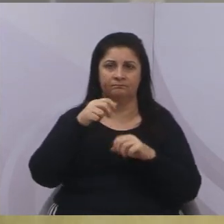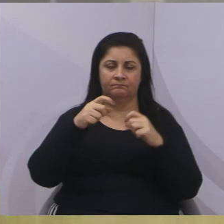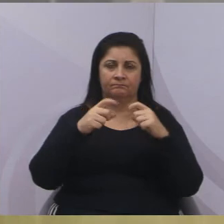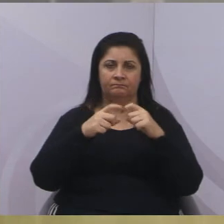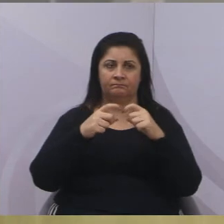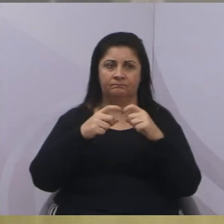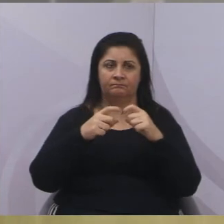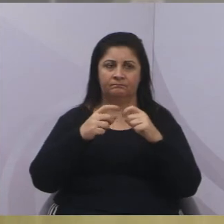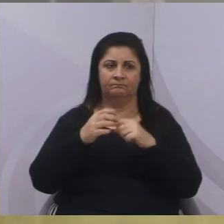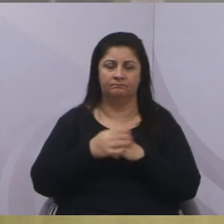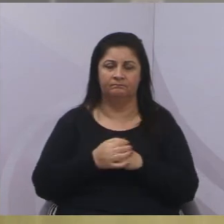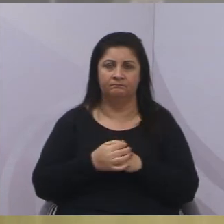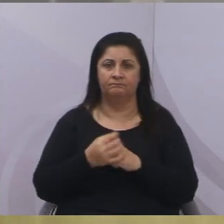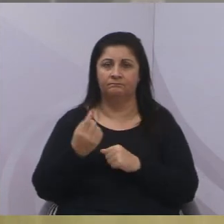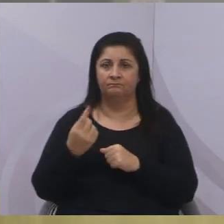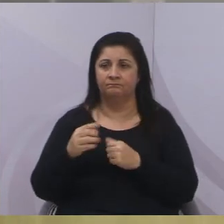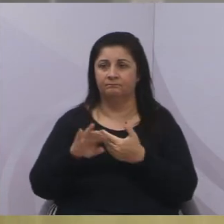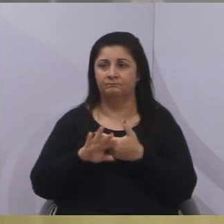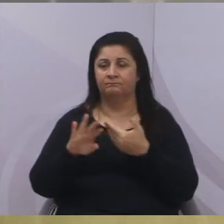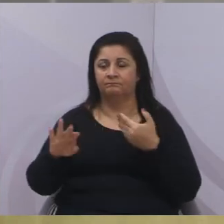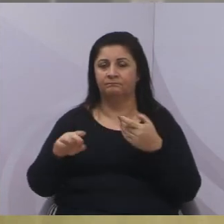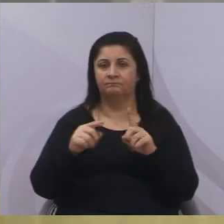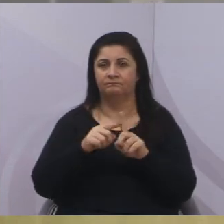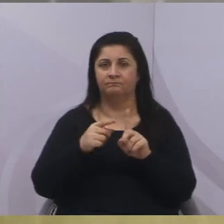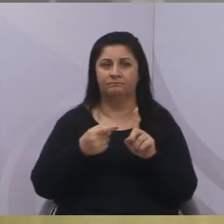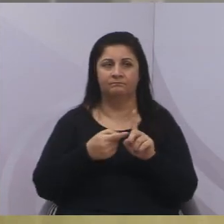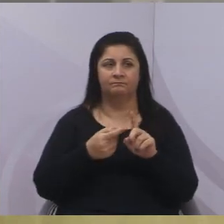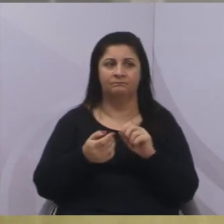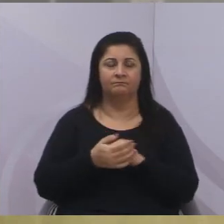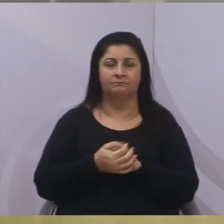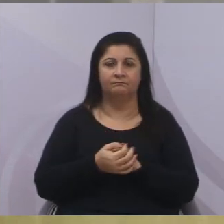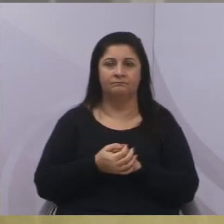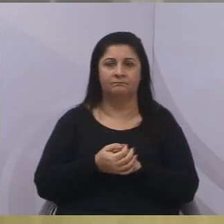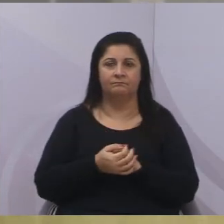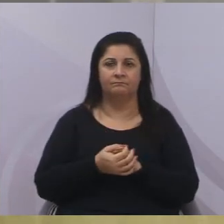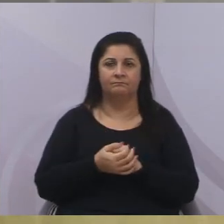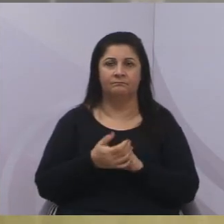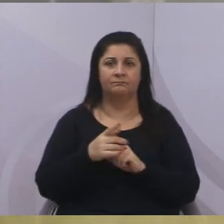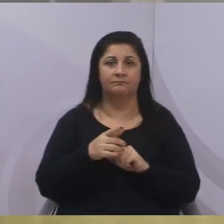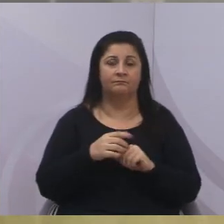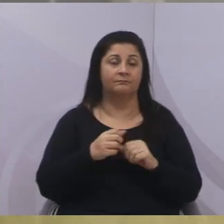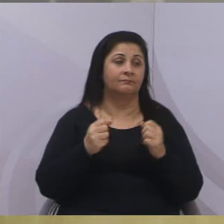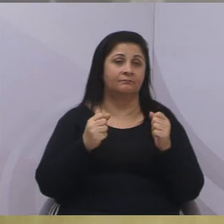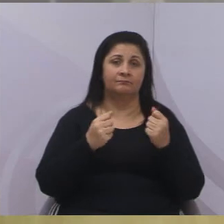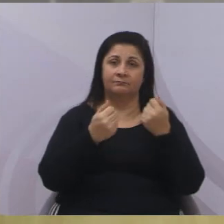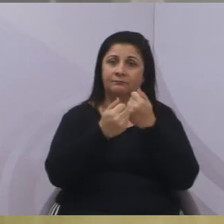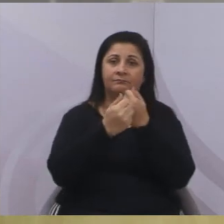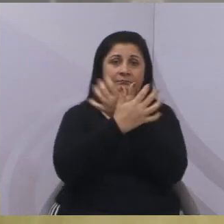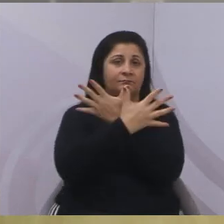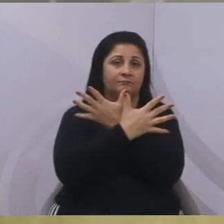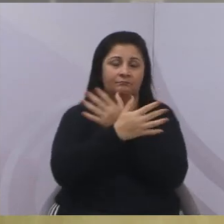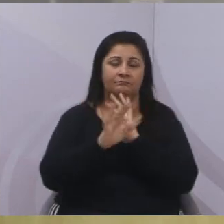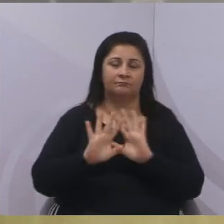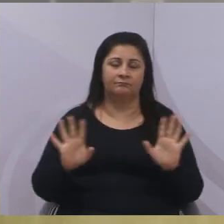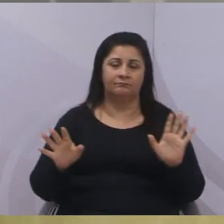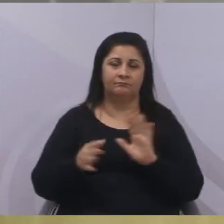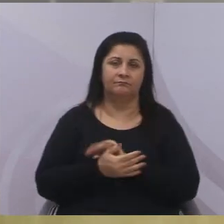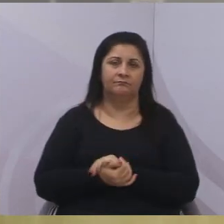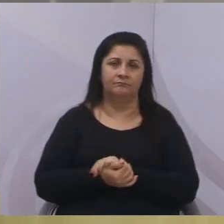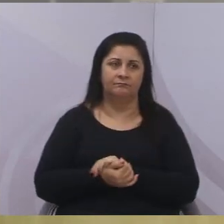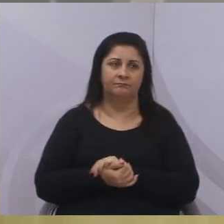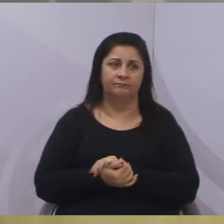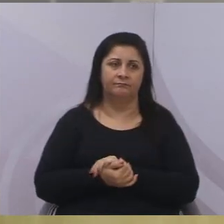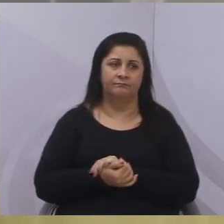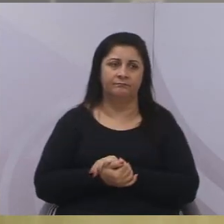horas, uma delas está de licença maternidade, a outra está fazendo atendimento remoto. Só que ela só pode fazer atendimento